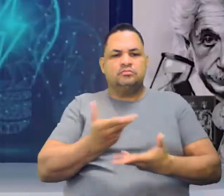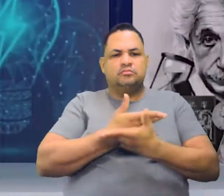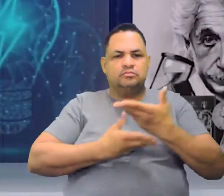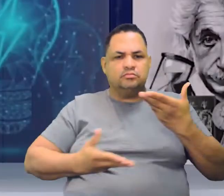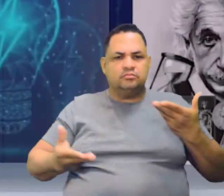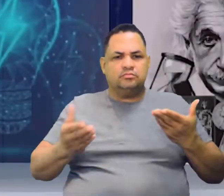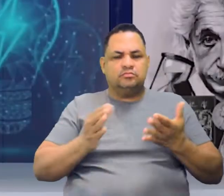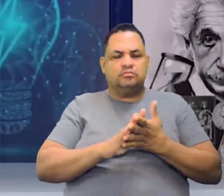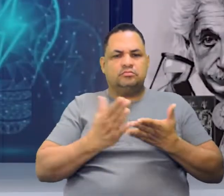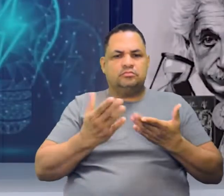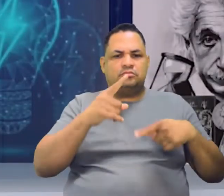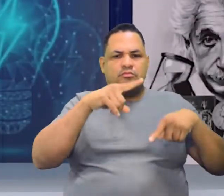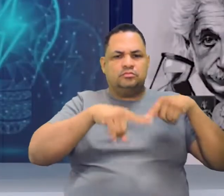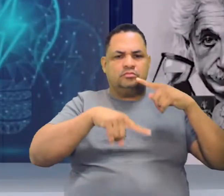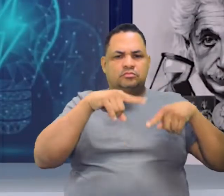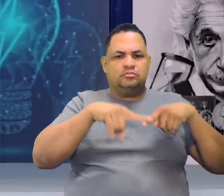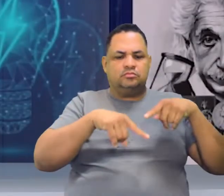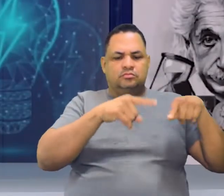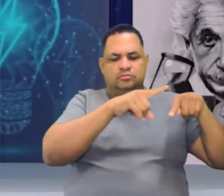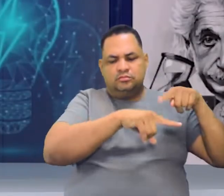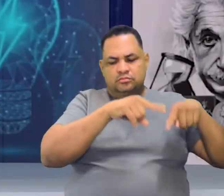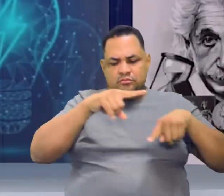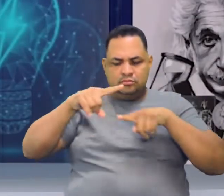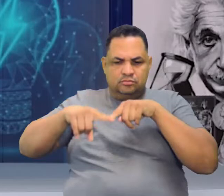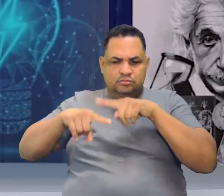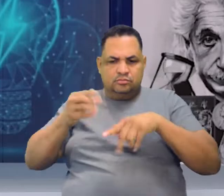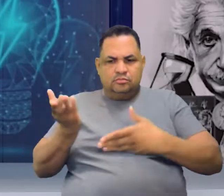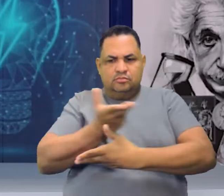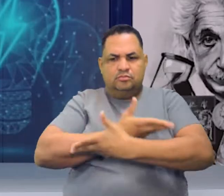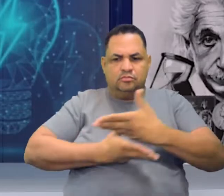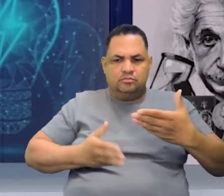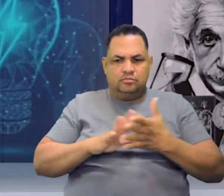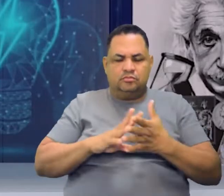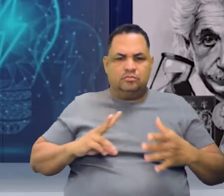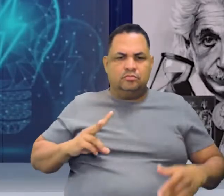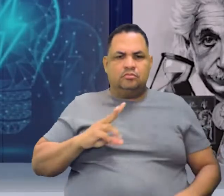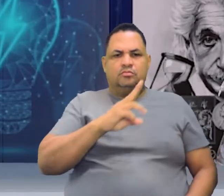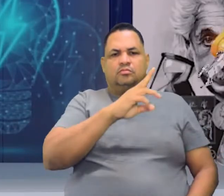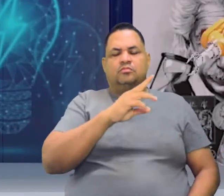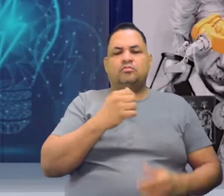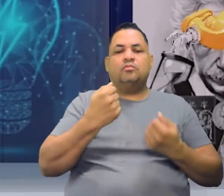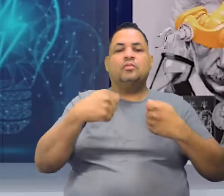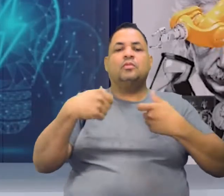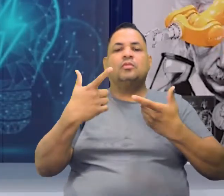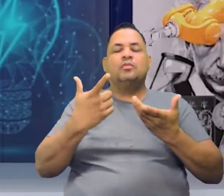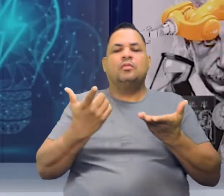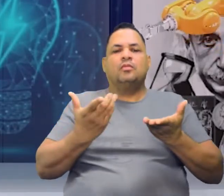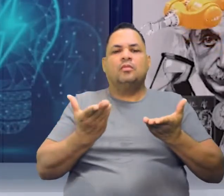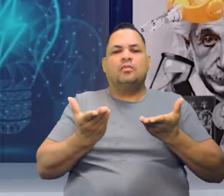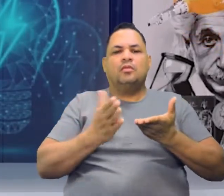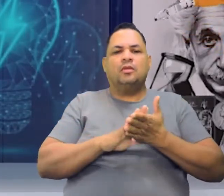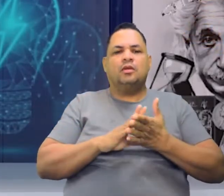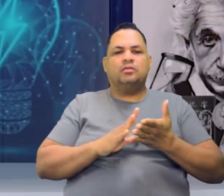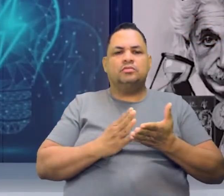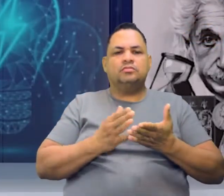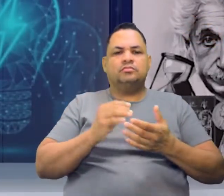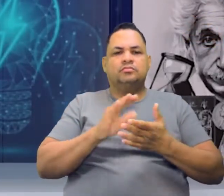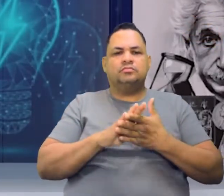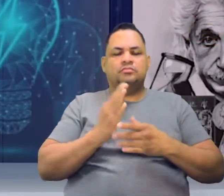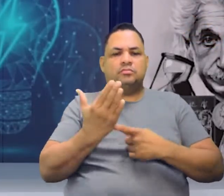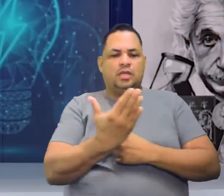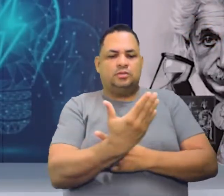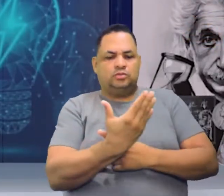pessoal, entre corpos, a interação é chamada de força. Essa força, ela pode ser o que? Essa interação a favor